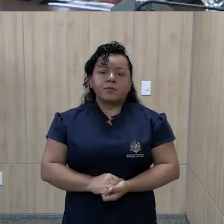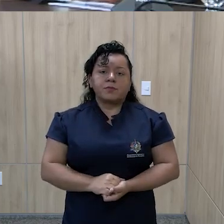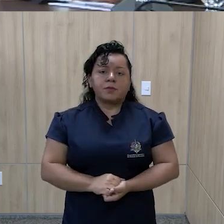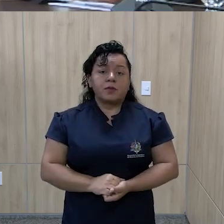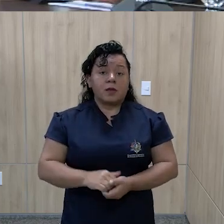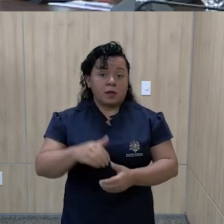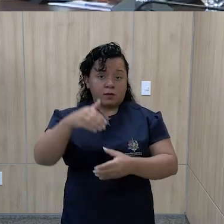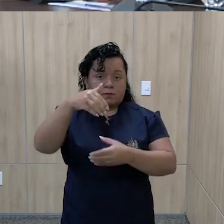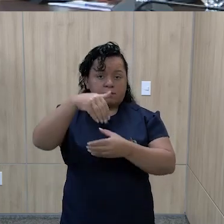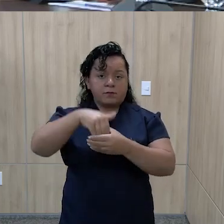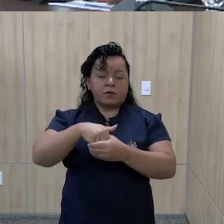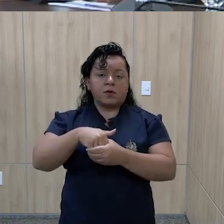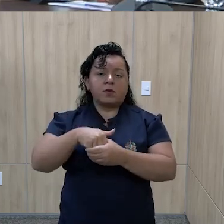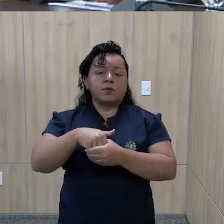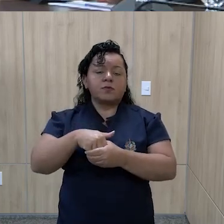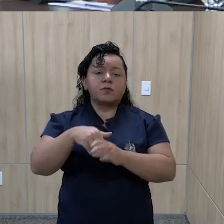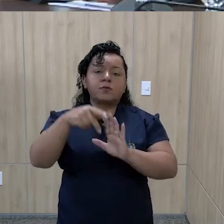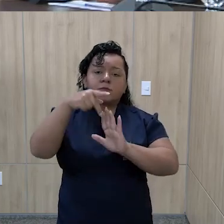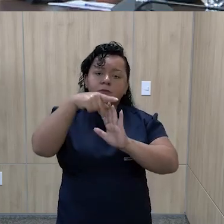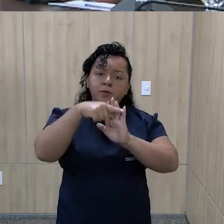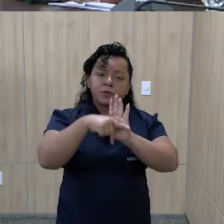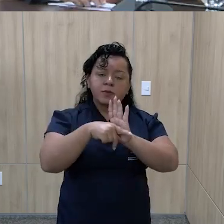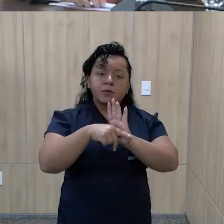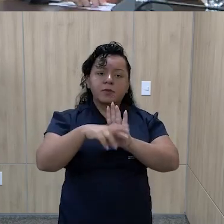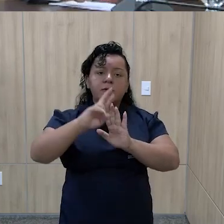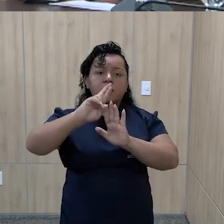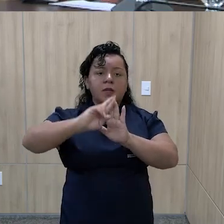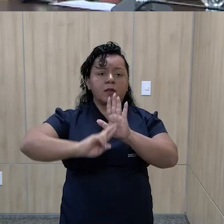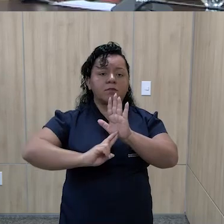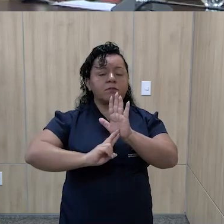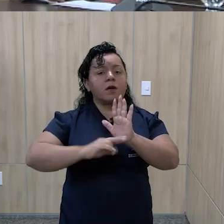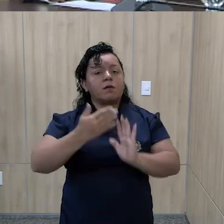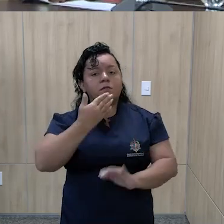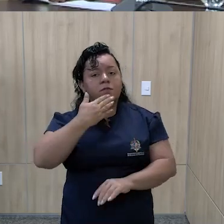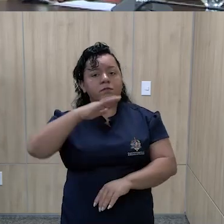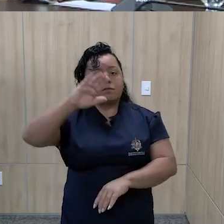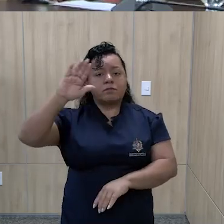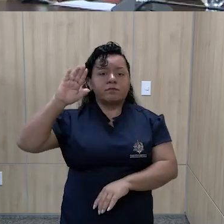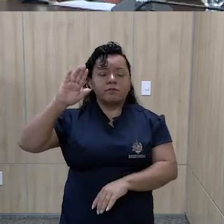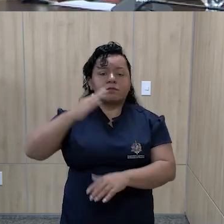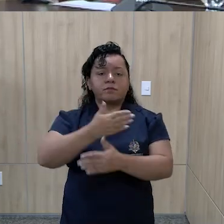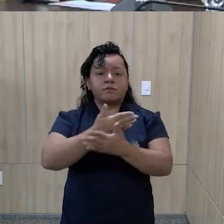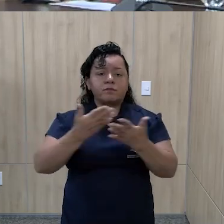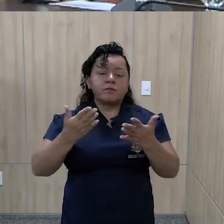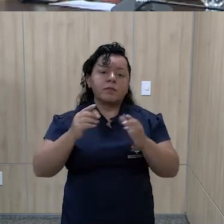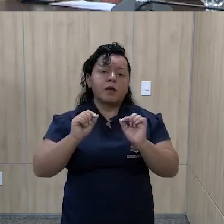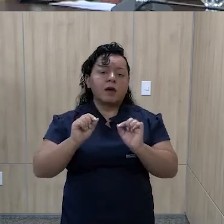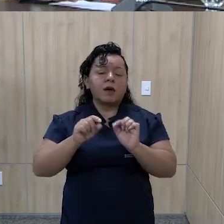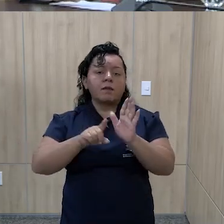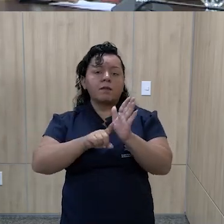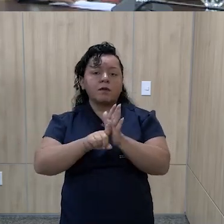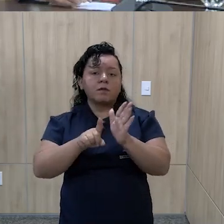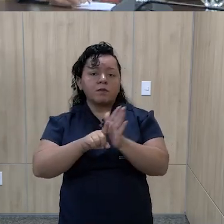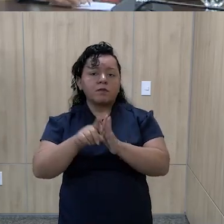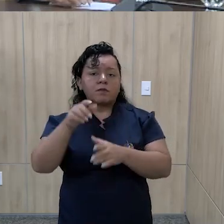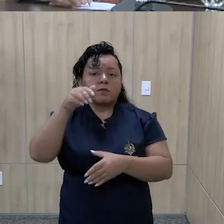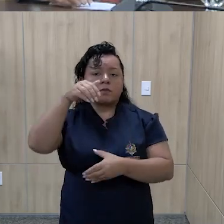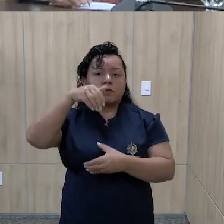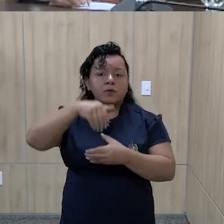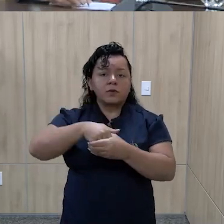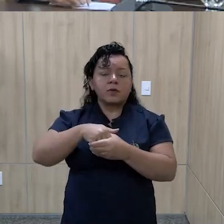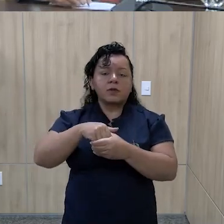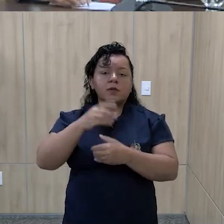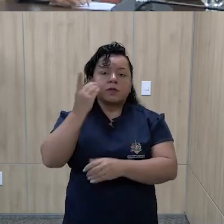o voto e parecer da nossa relatora é favorável aprovação da matéria pergunta como vota